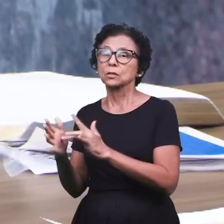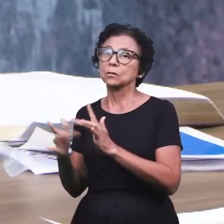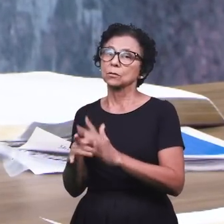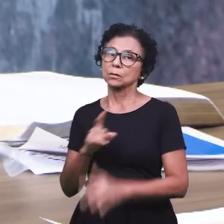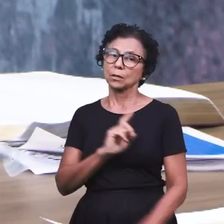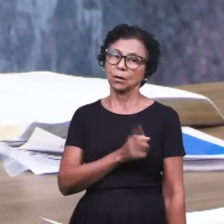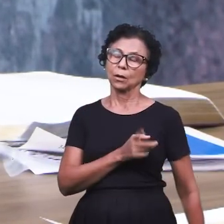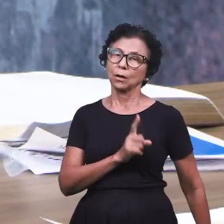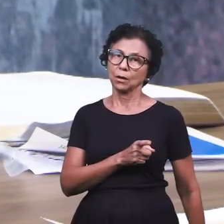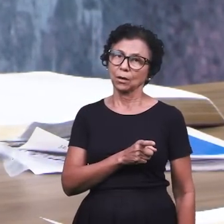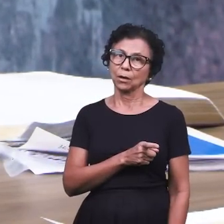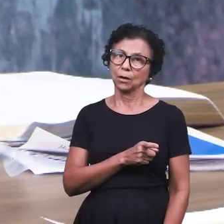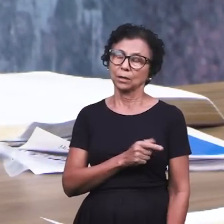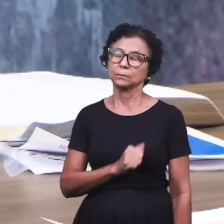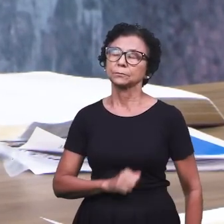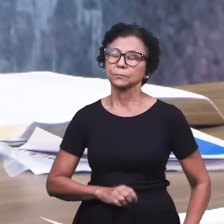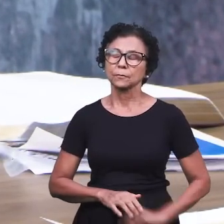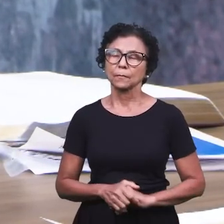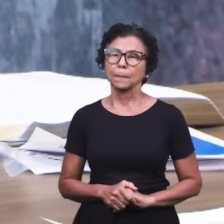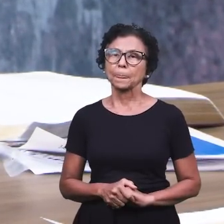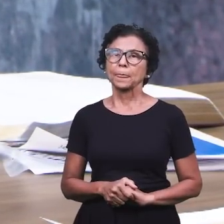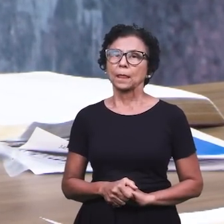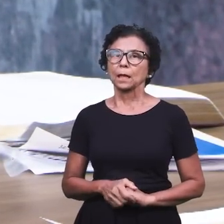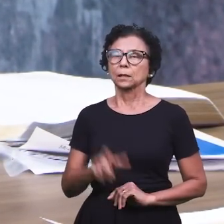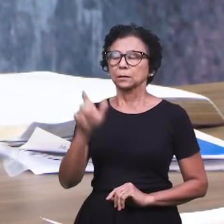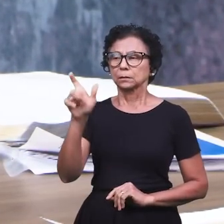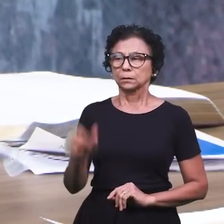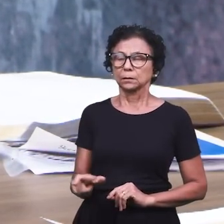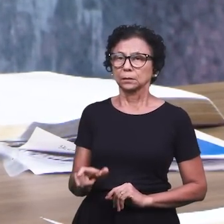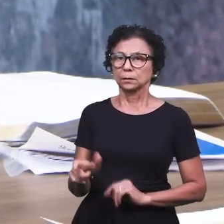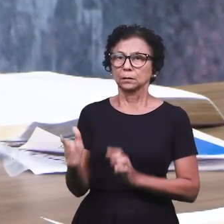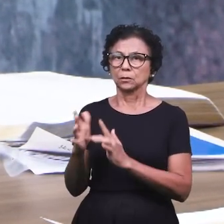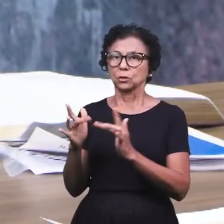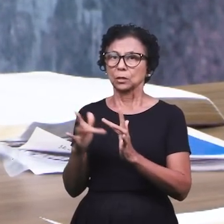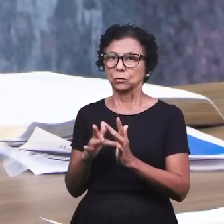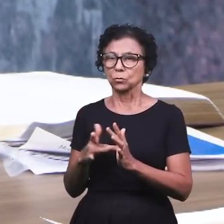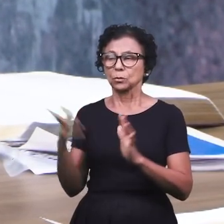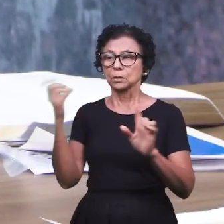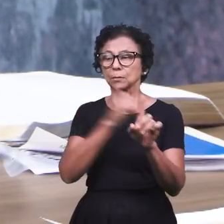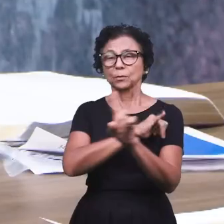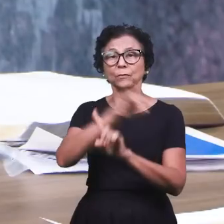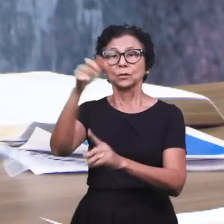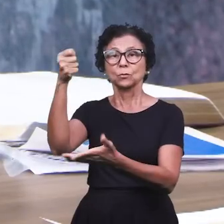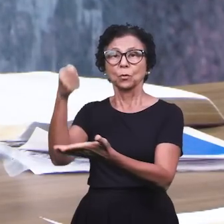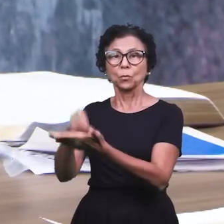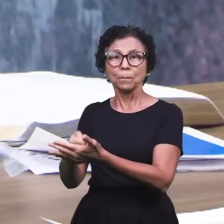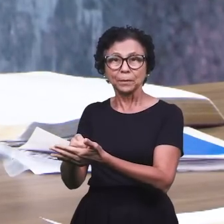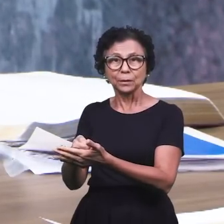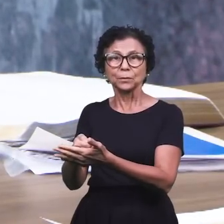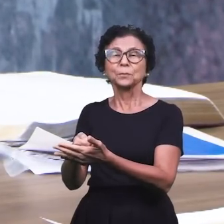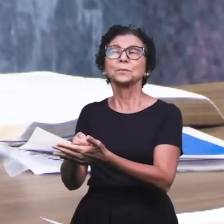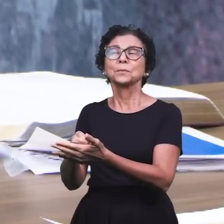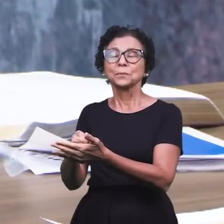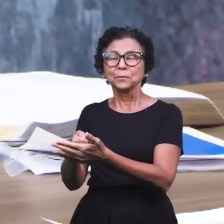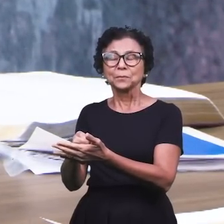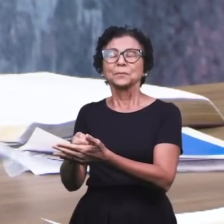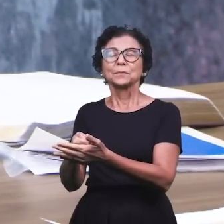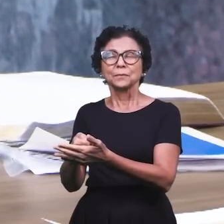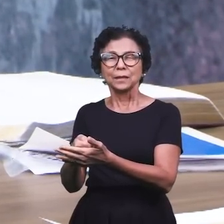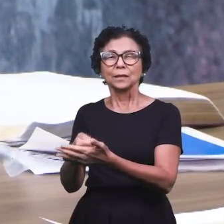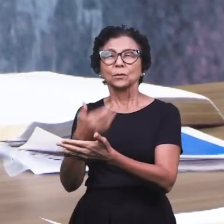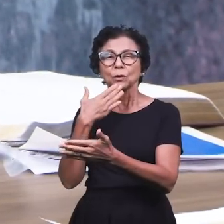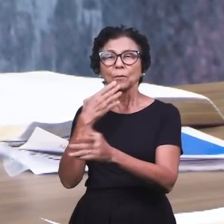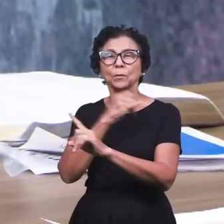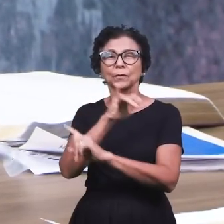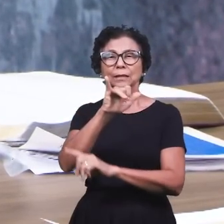em Jesus se cumpriu essa profecia, aquela profecia, para que se cumprisse o que fora dito da parte do profeta Isaías.